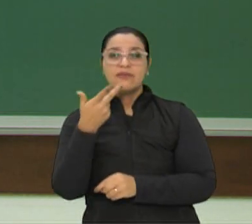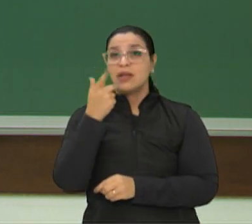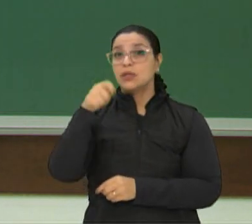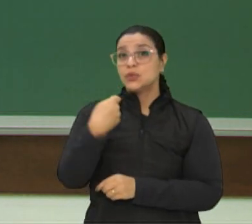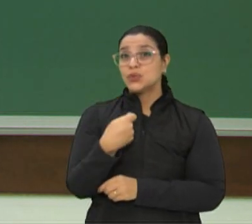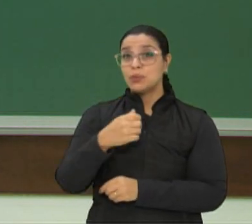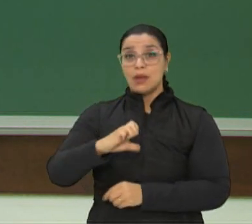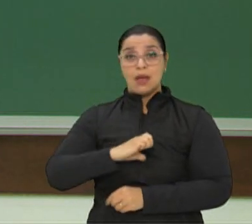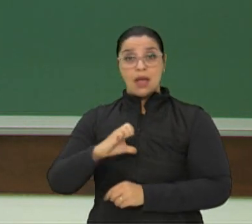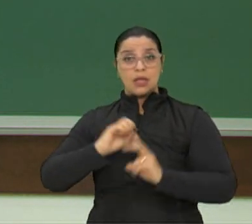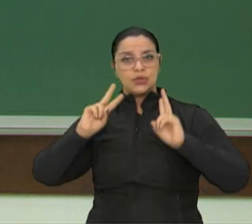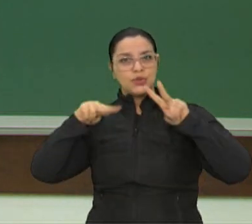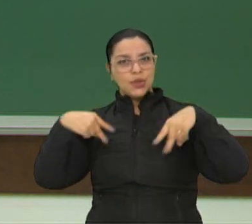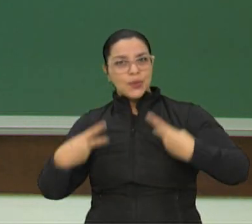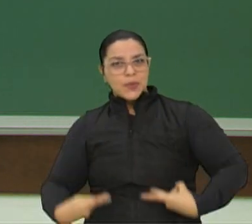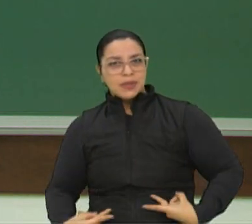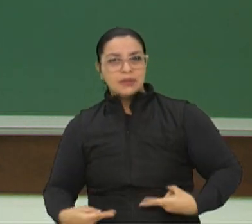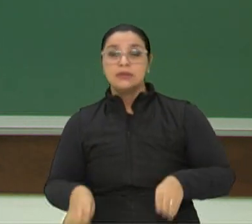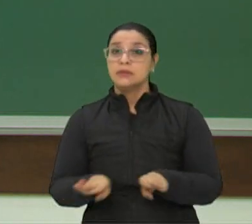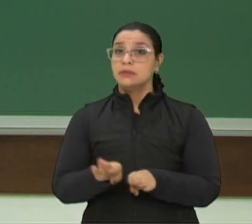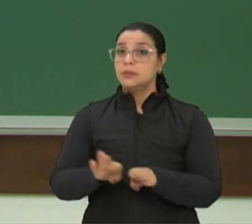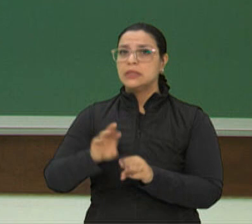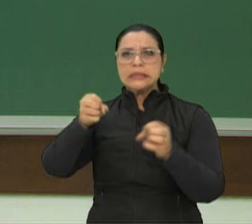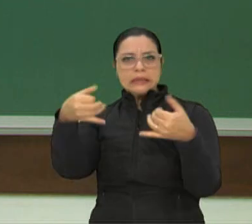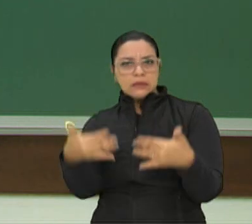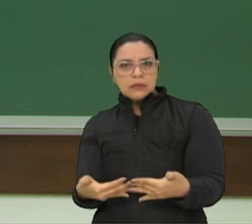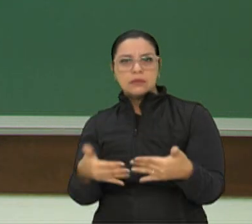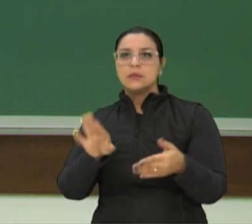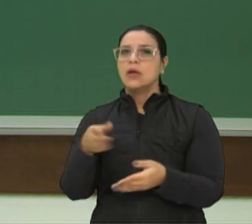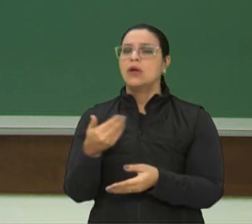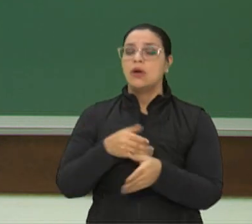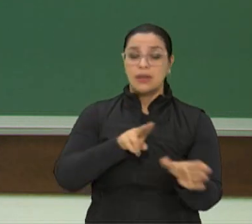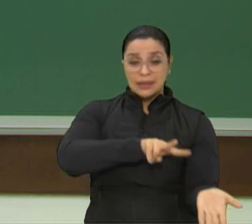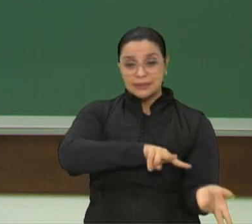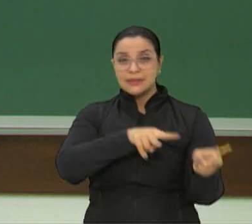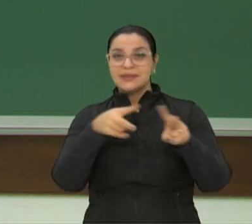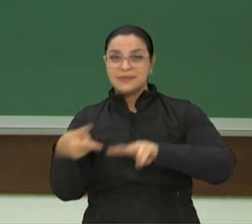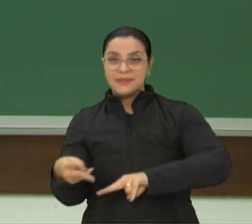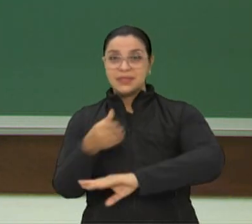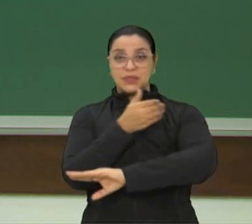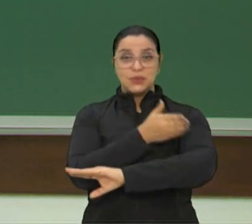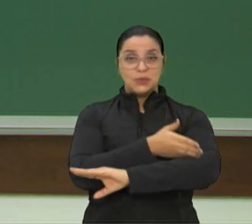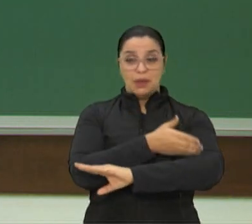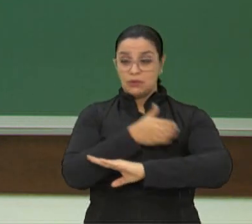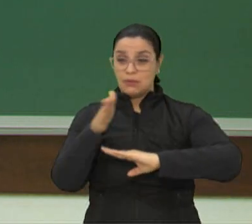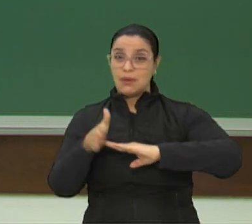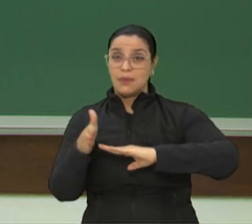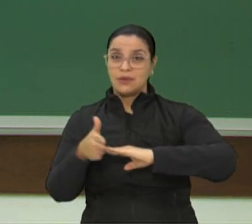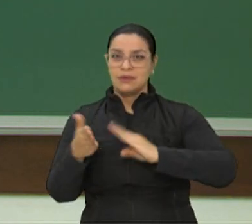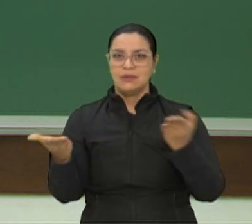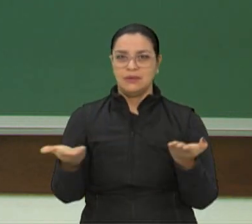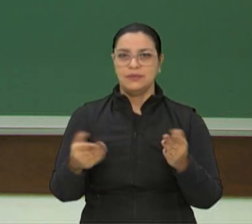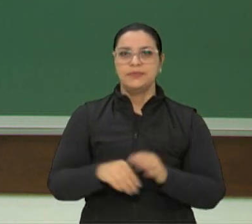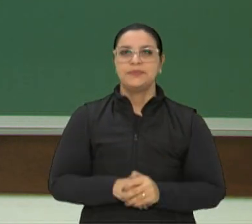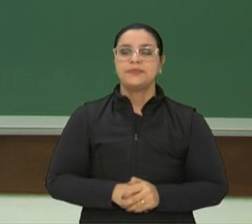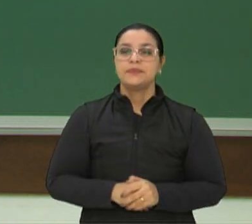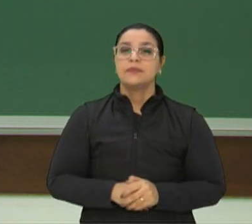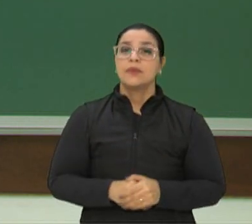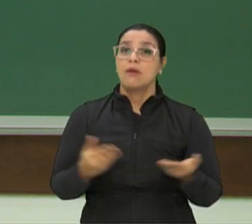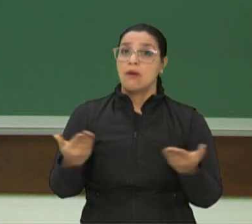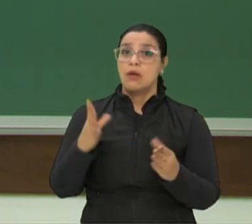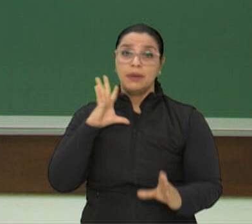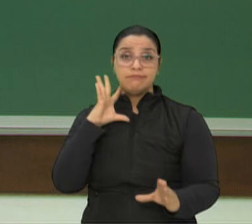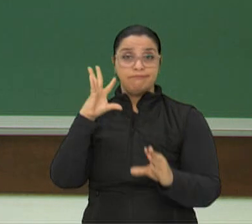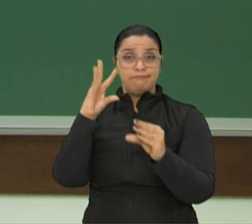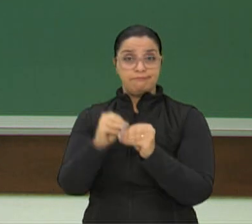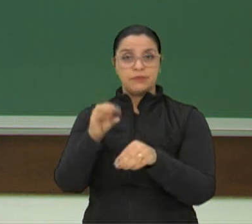ética humanista, sobre o humanismo, né, que ocorreu na passagem, né, da Idade Média para a Idade Moderna, perfeito? Então, para, né,